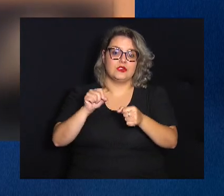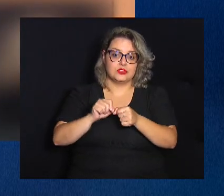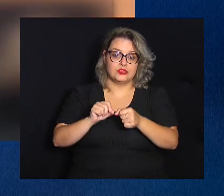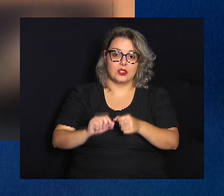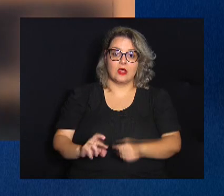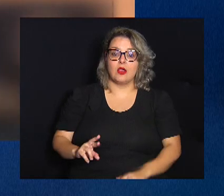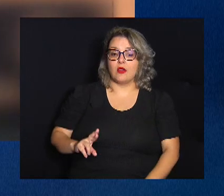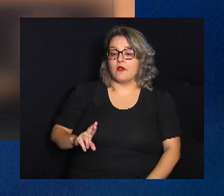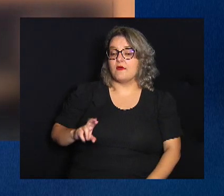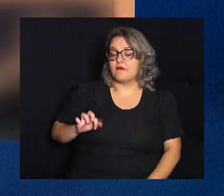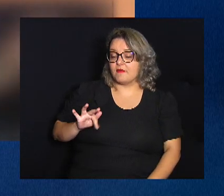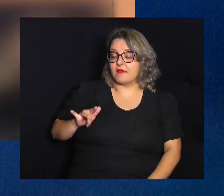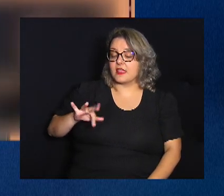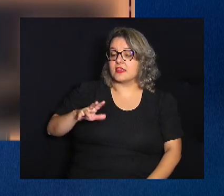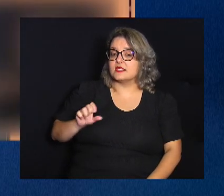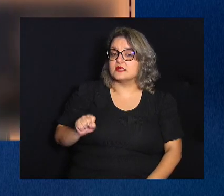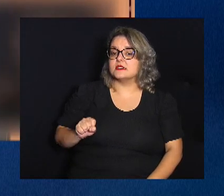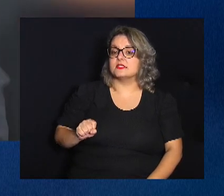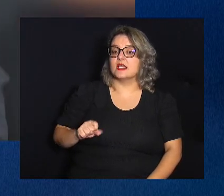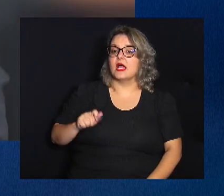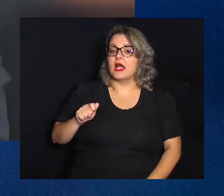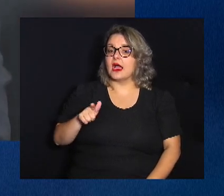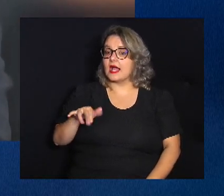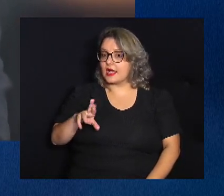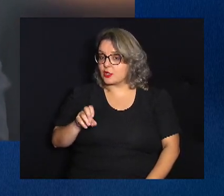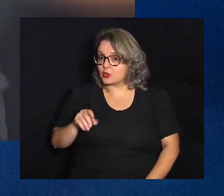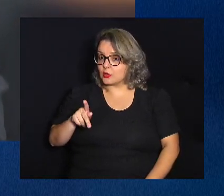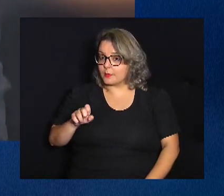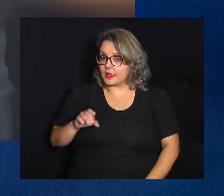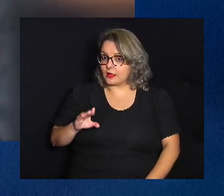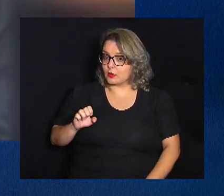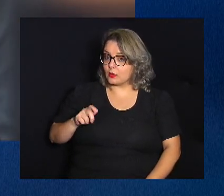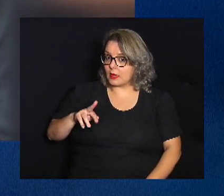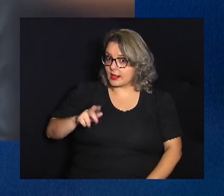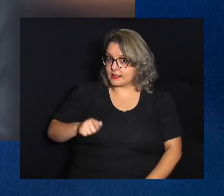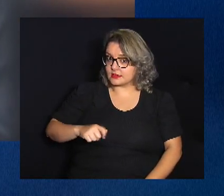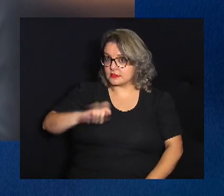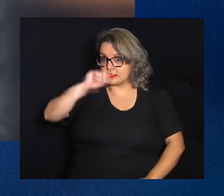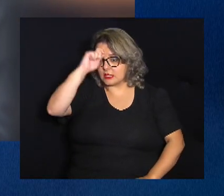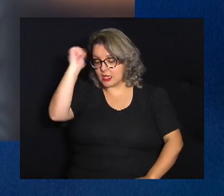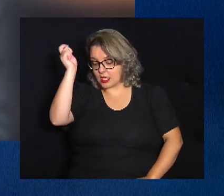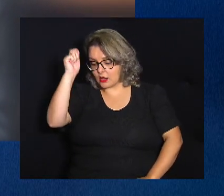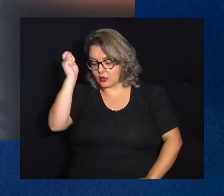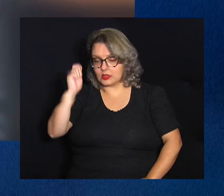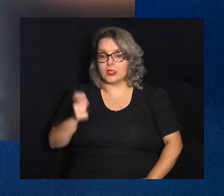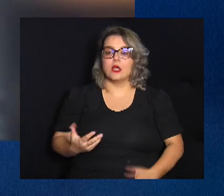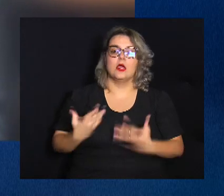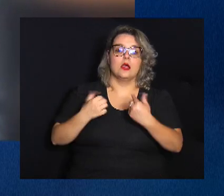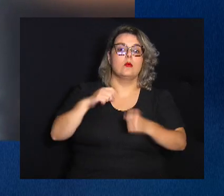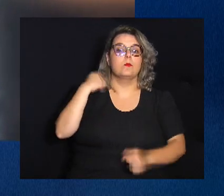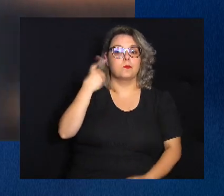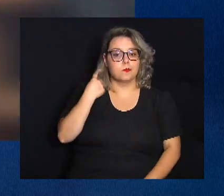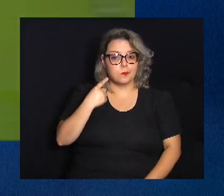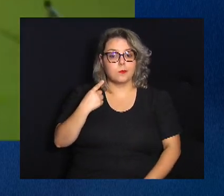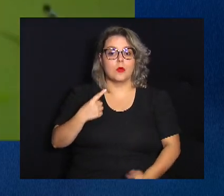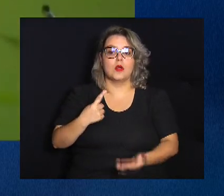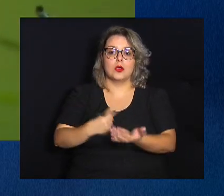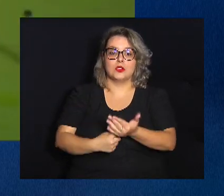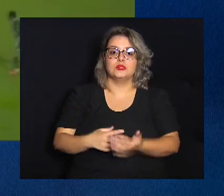feiras agropecuárias e rodeios recebe advogado como parte da agenda cultural da